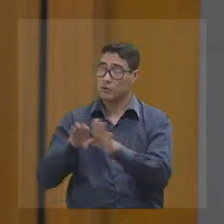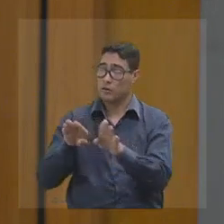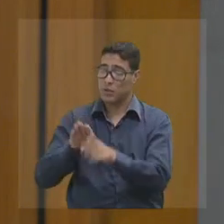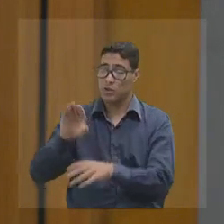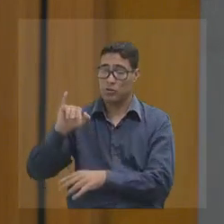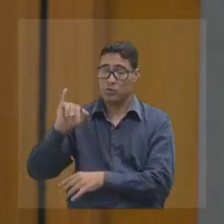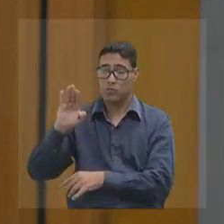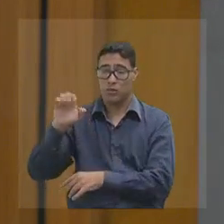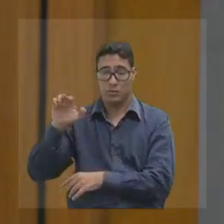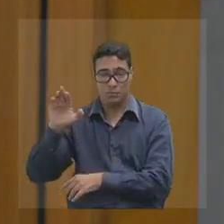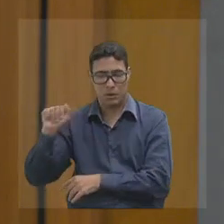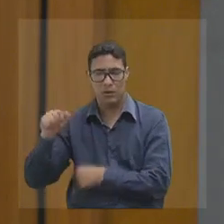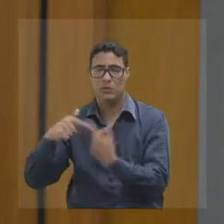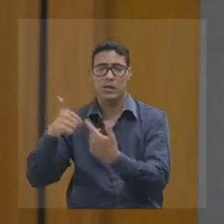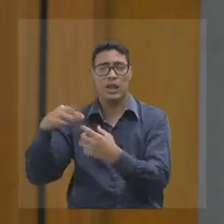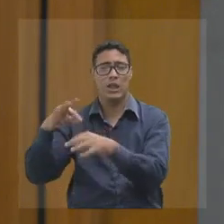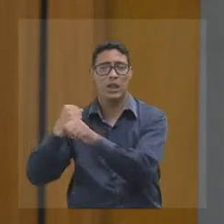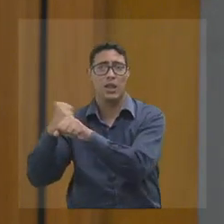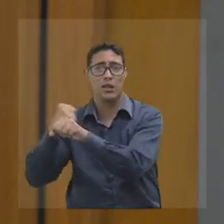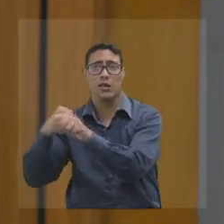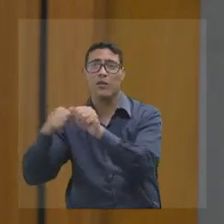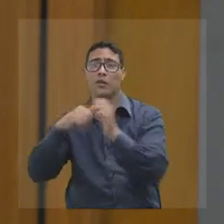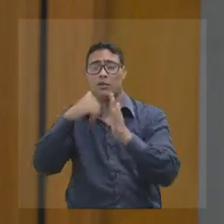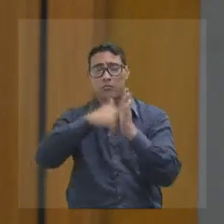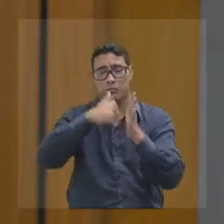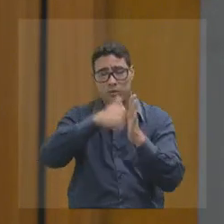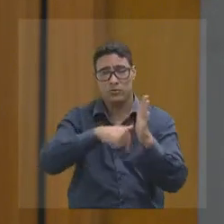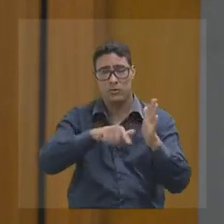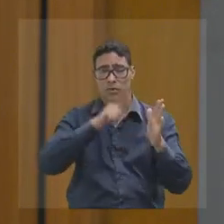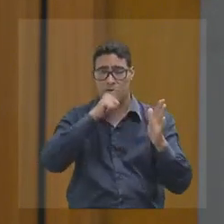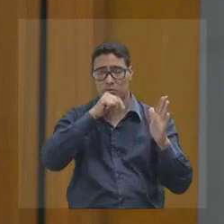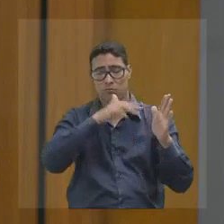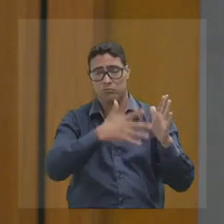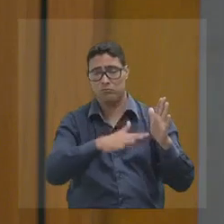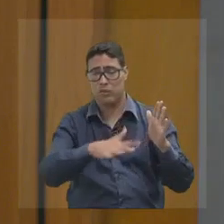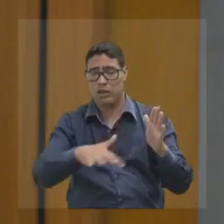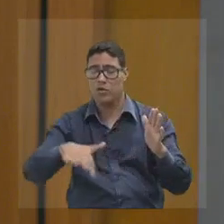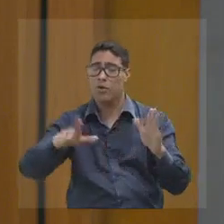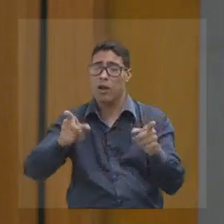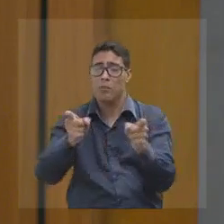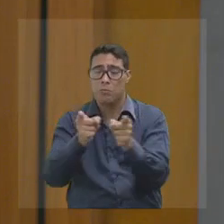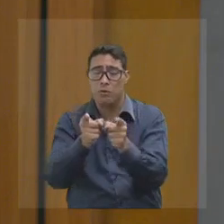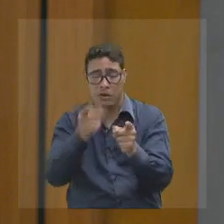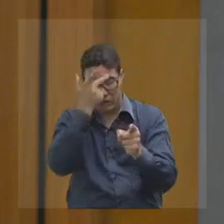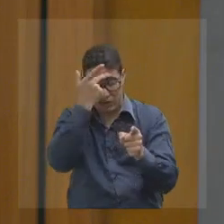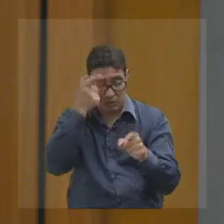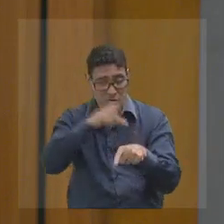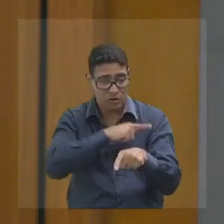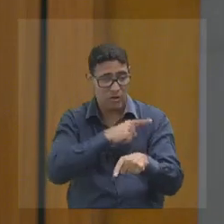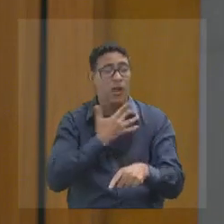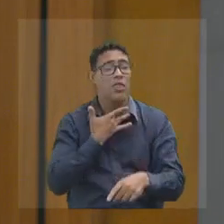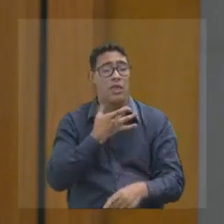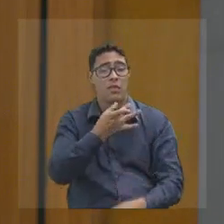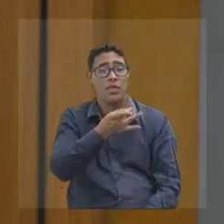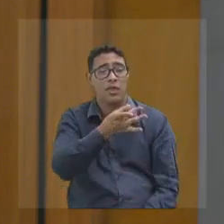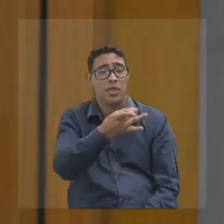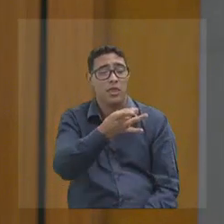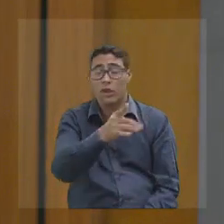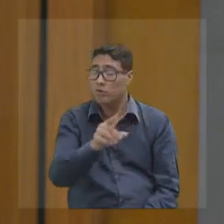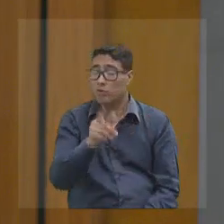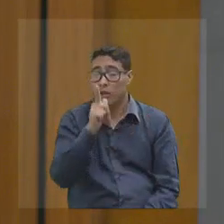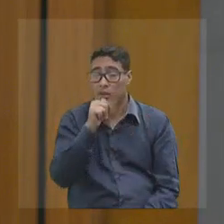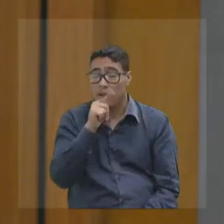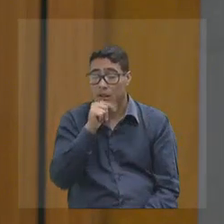10 anos fazer uma mineração na região que a água é pouca e o povo passa sede que não tem água para dar para os